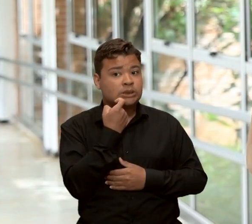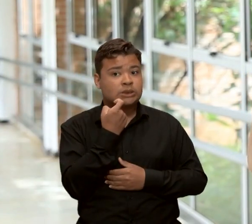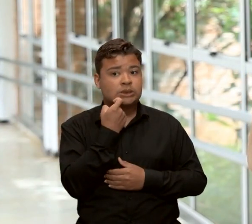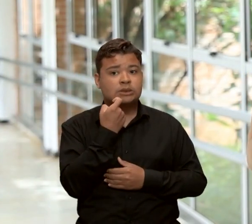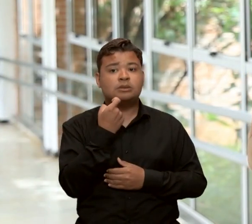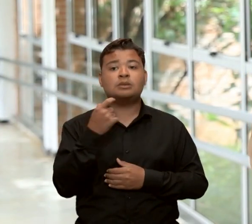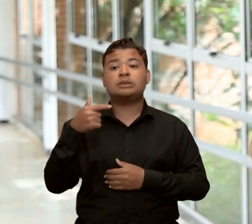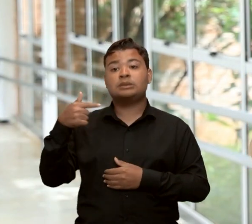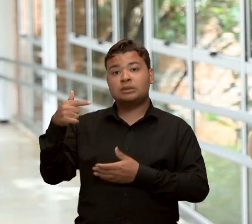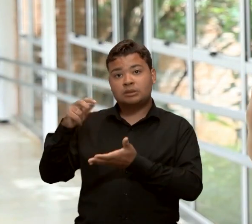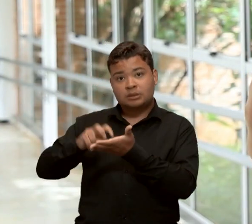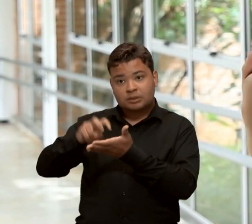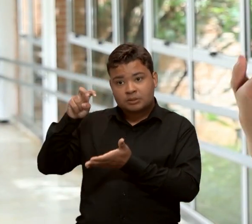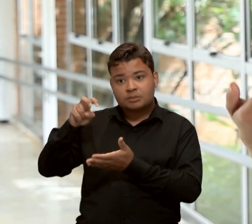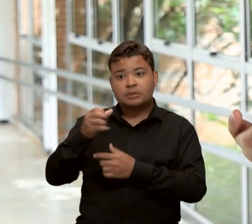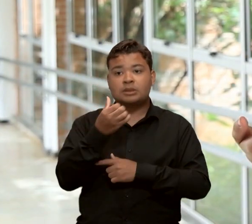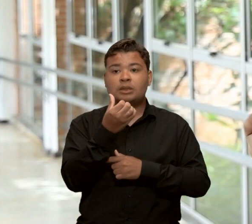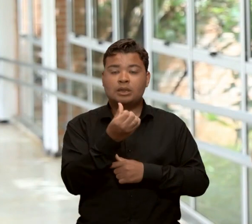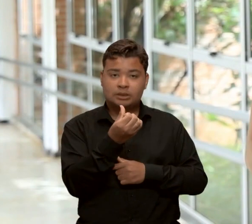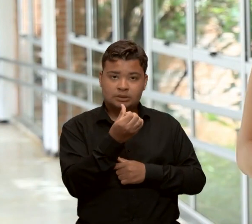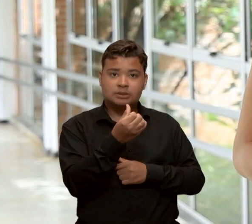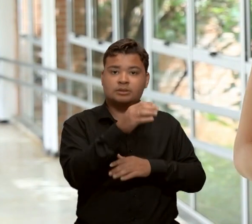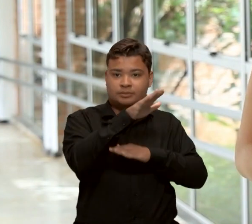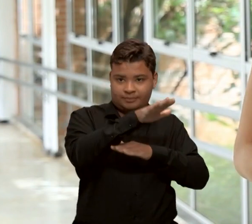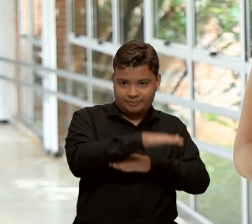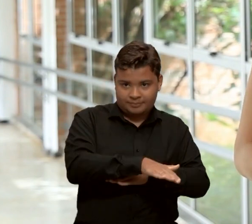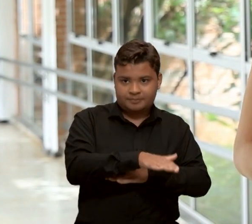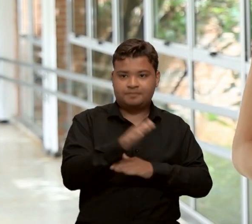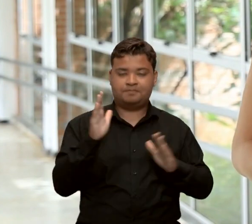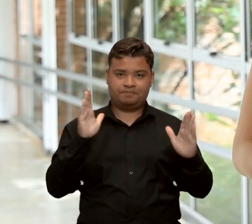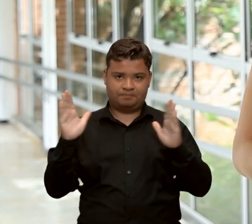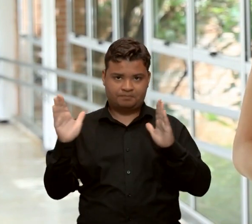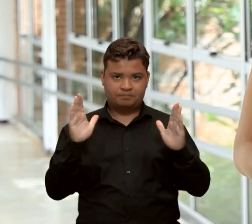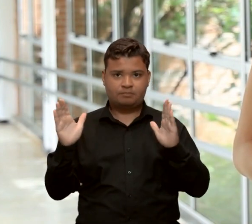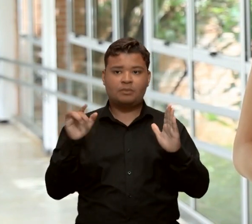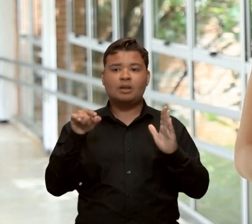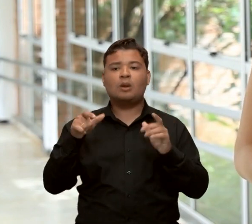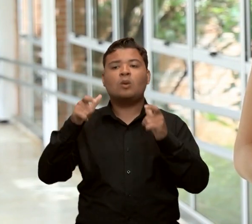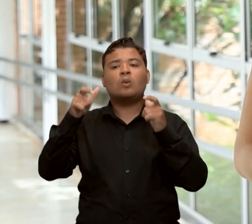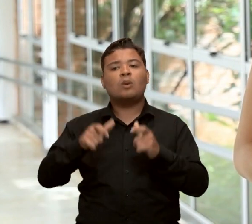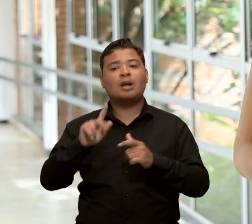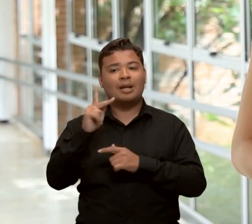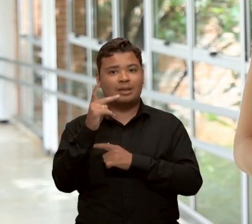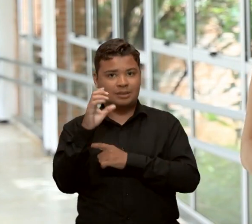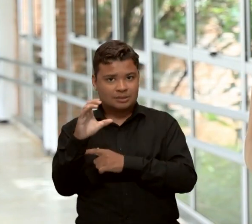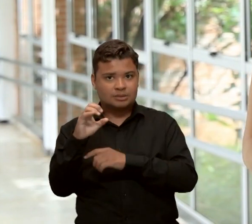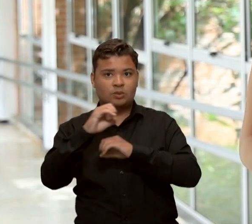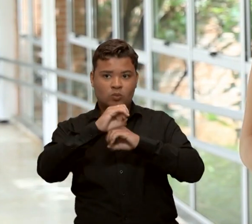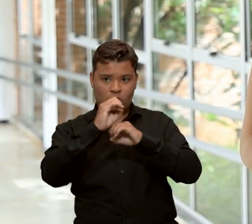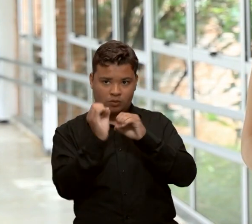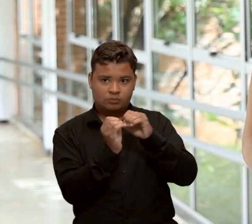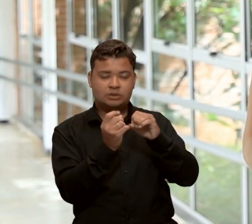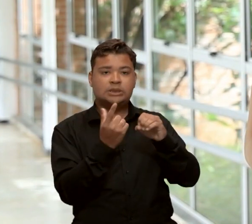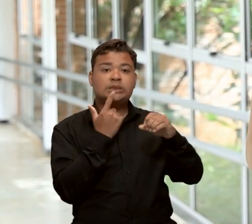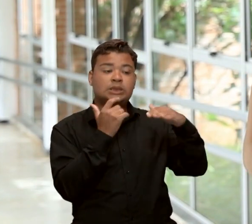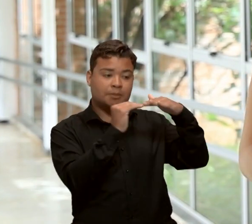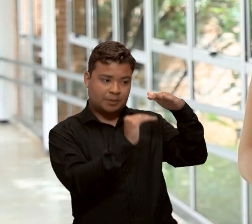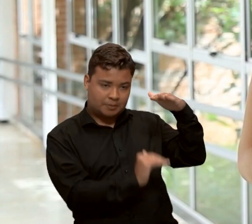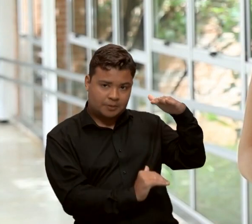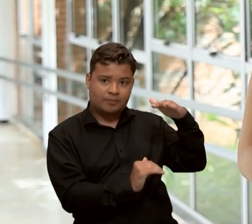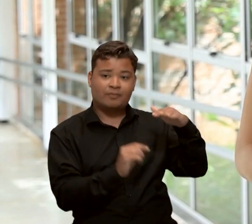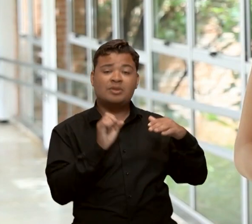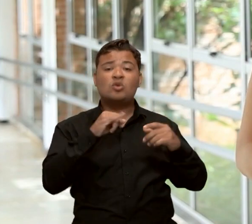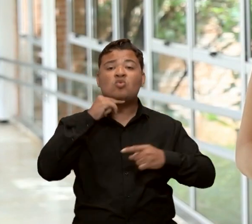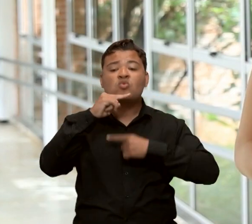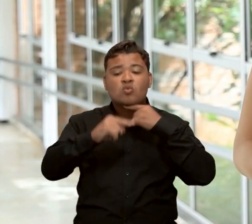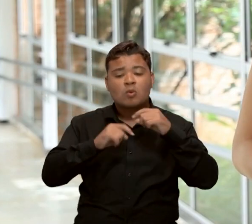7 da manhã às 6 horas da tarde, no Banco de Sangue do HC UFG. Em caso de alguma dúvida, basta